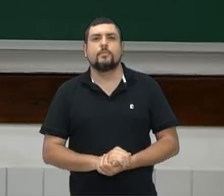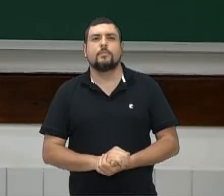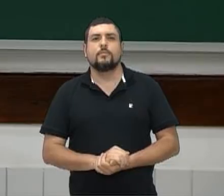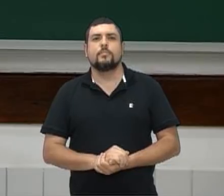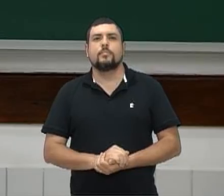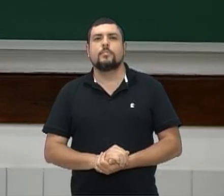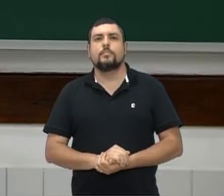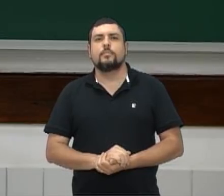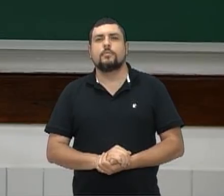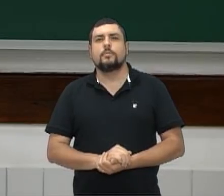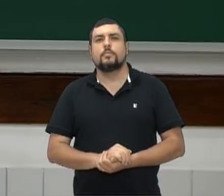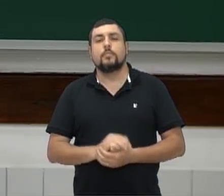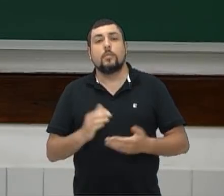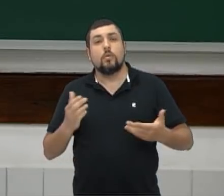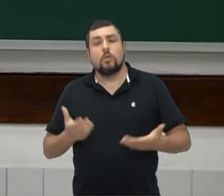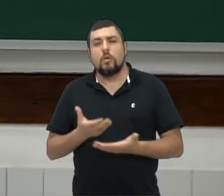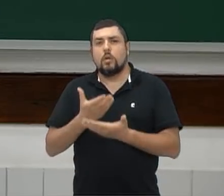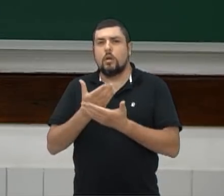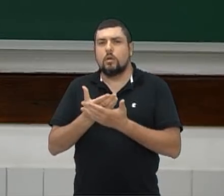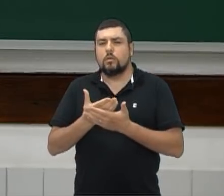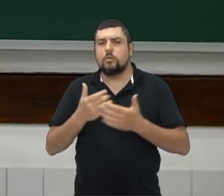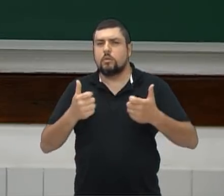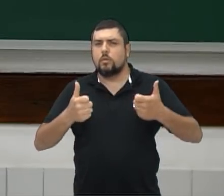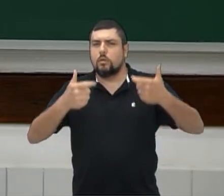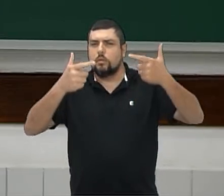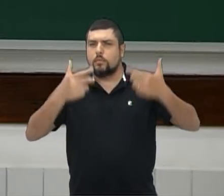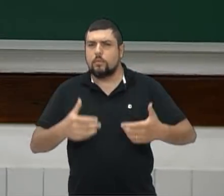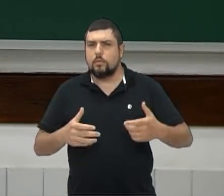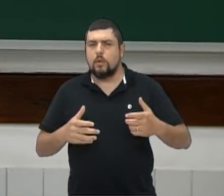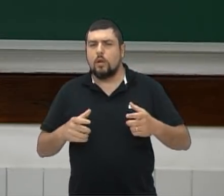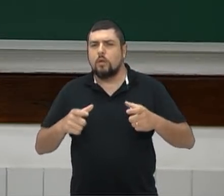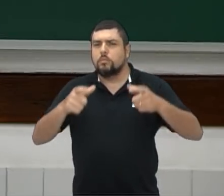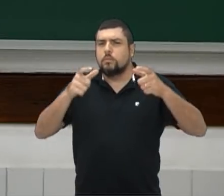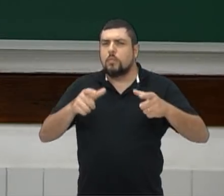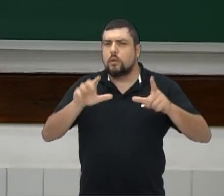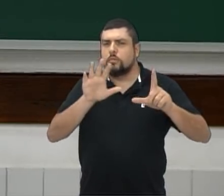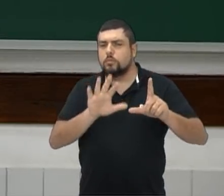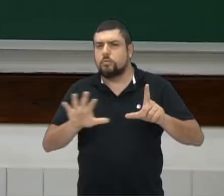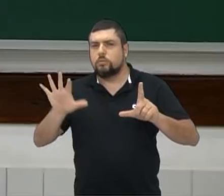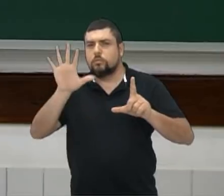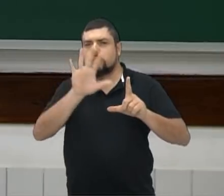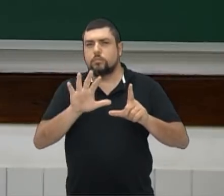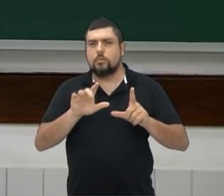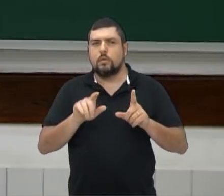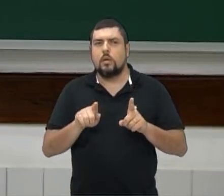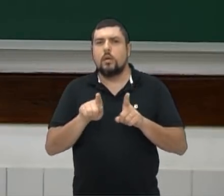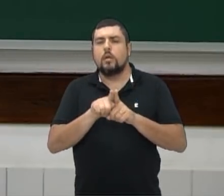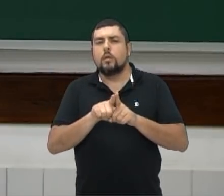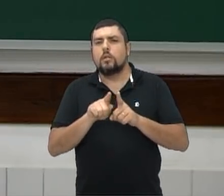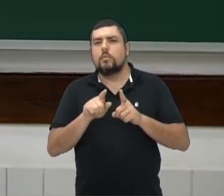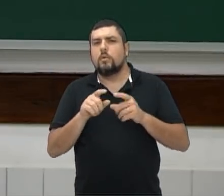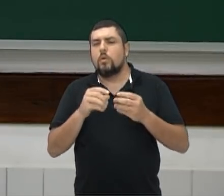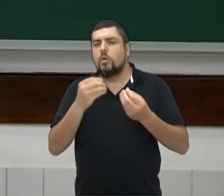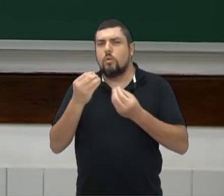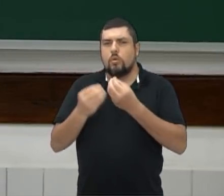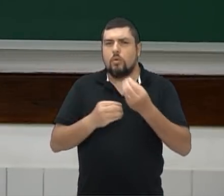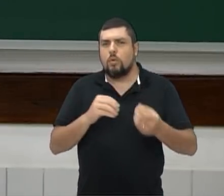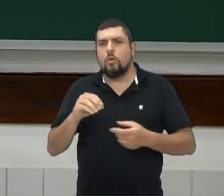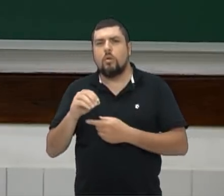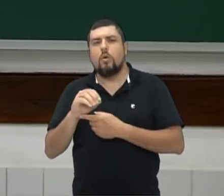a aula de hoje é sobre espaço e forma em algumas situações aí problema envolvendo o